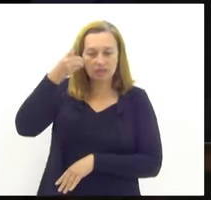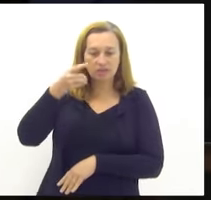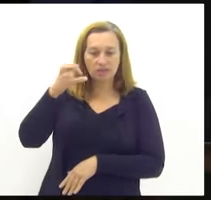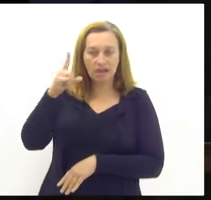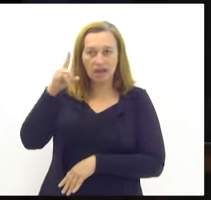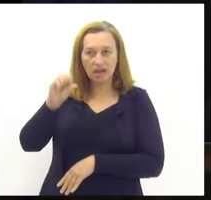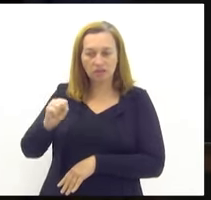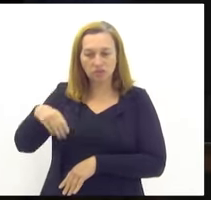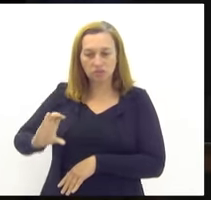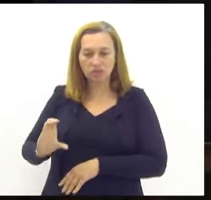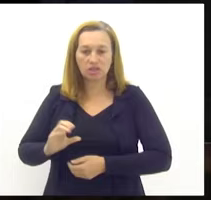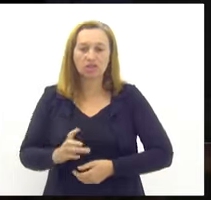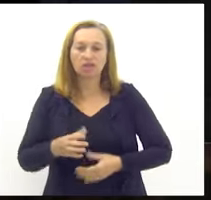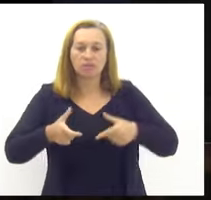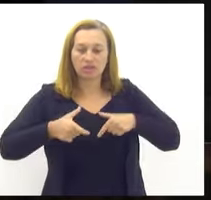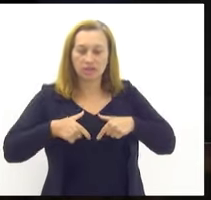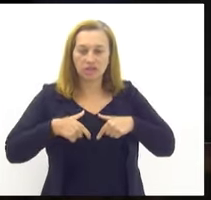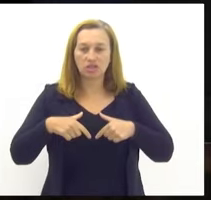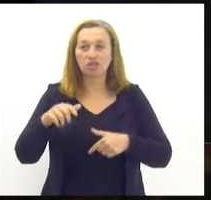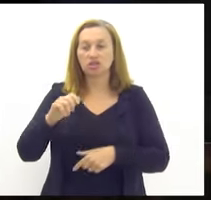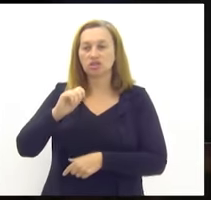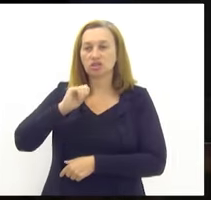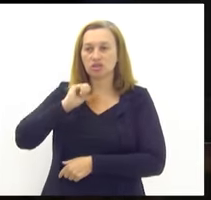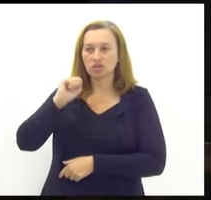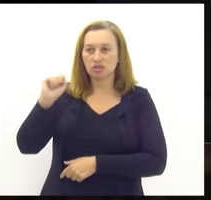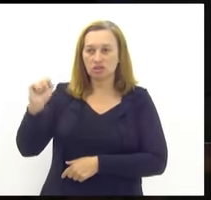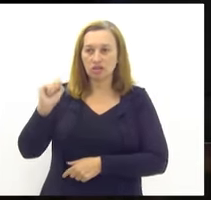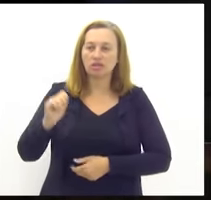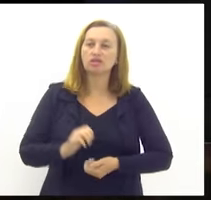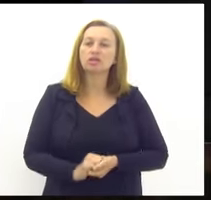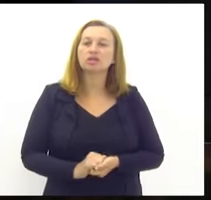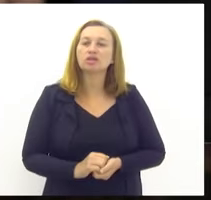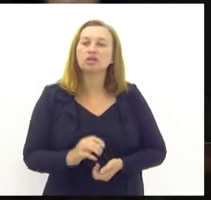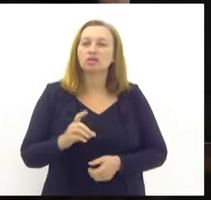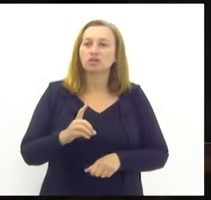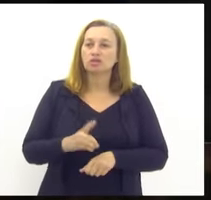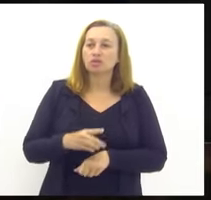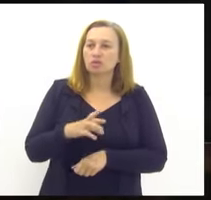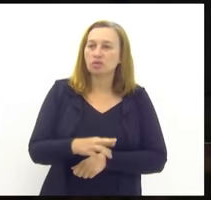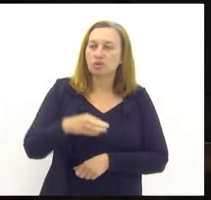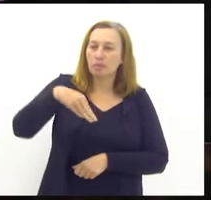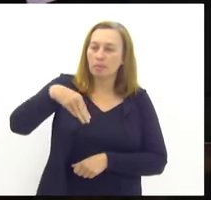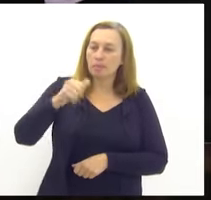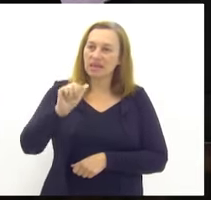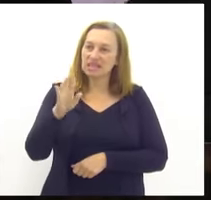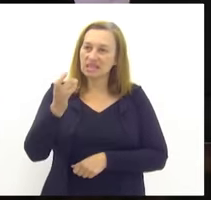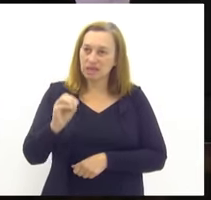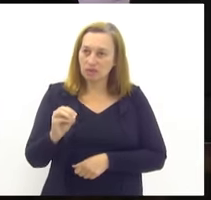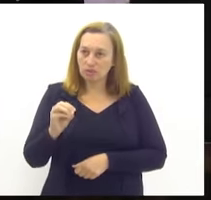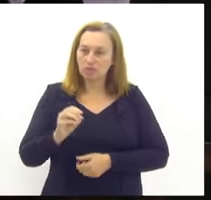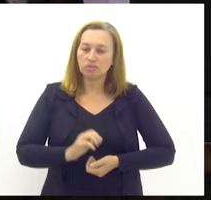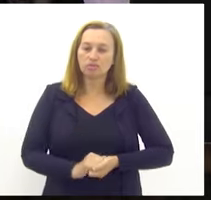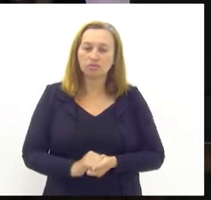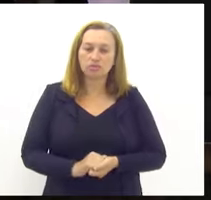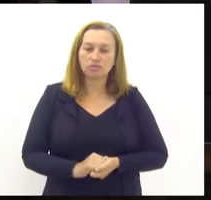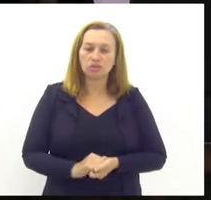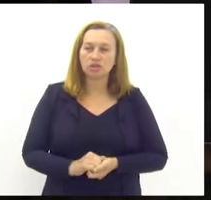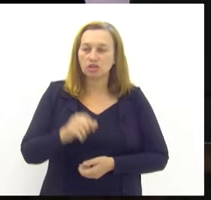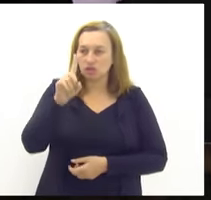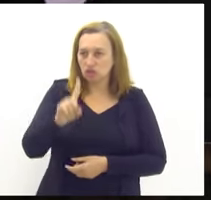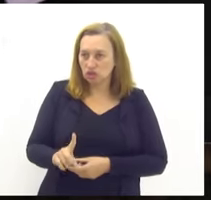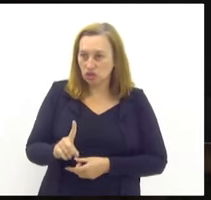deor cede medalha Tiradentes e seu respectivo diploma ao Dr Marcelo Augusto Lima de Oliveira diretor